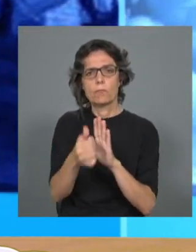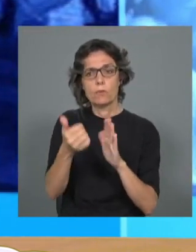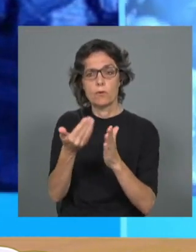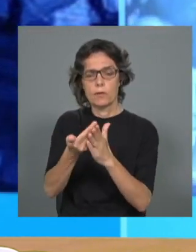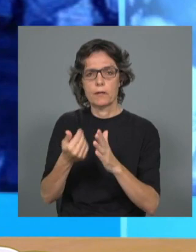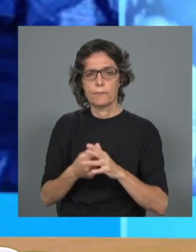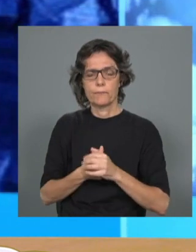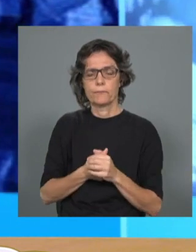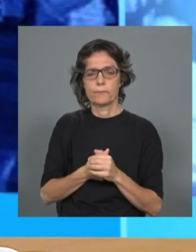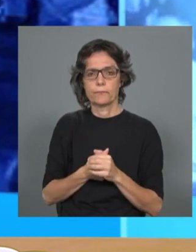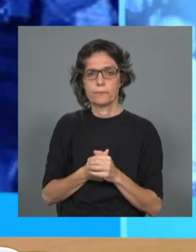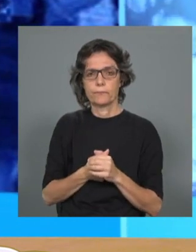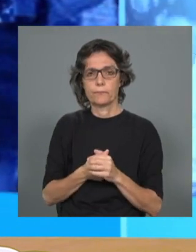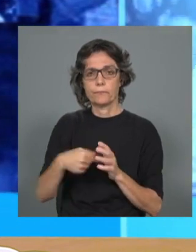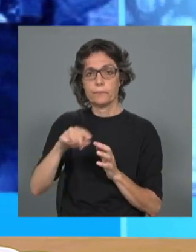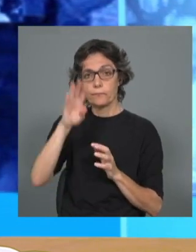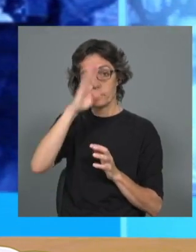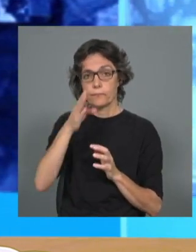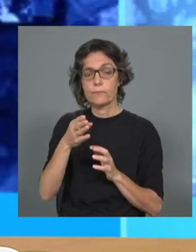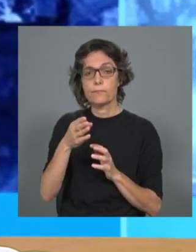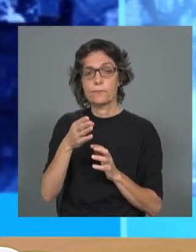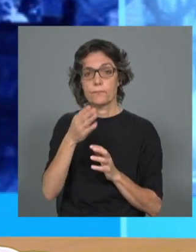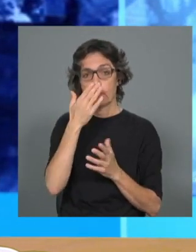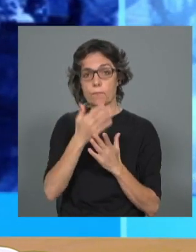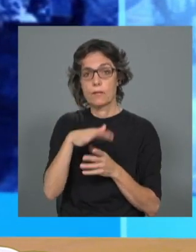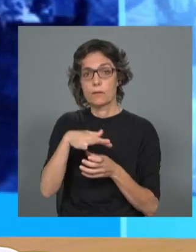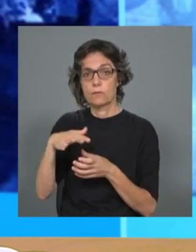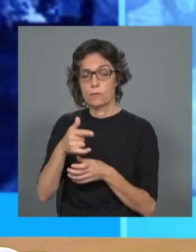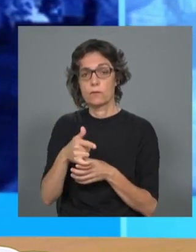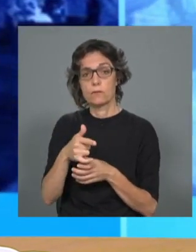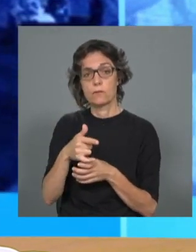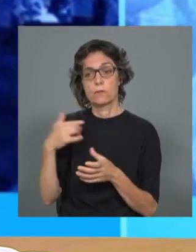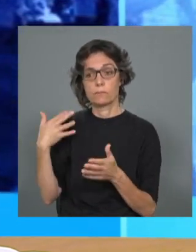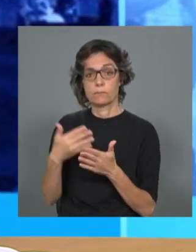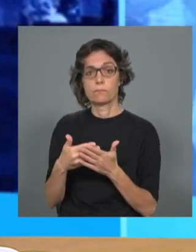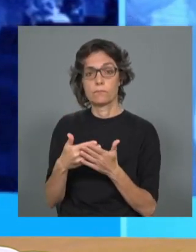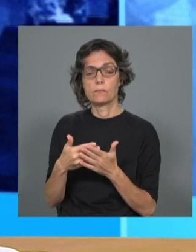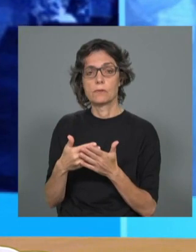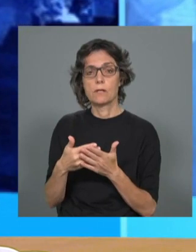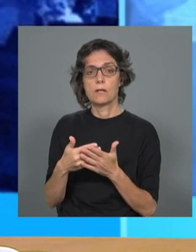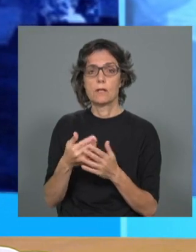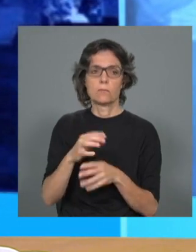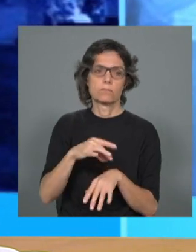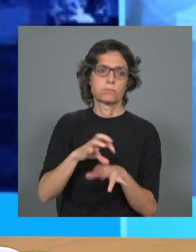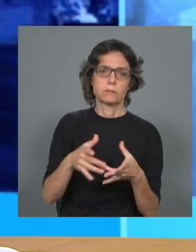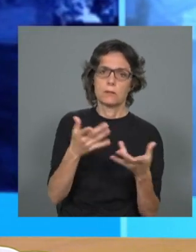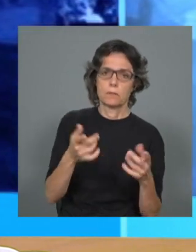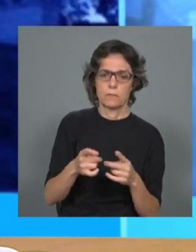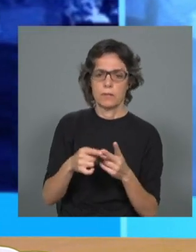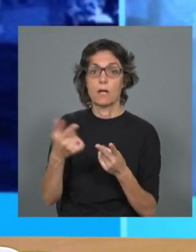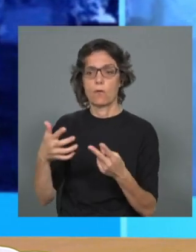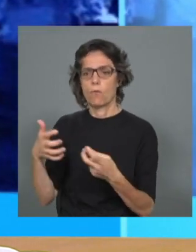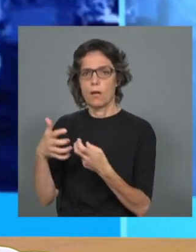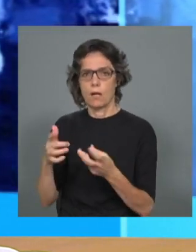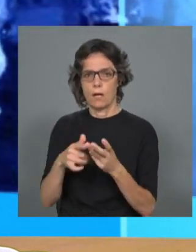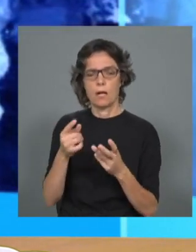etc. Sabemos que, pelas situações que temos vivido nos últimos tempos, a questão da pandemia, agora a questão da guerra, o